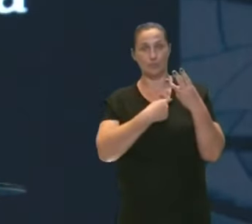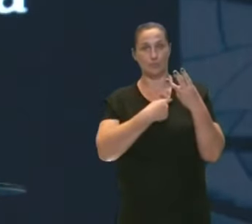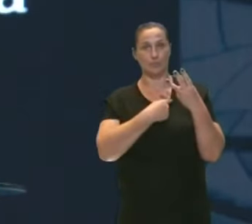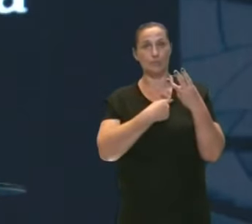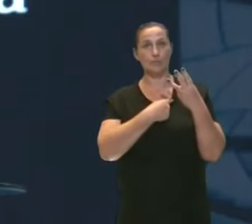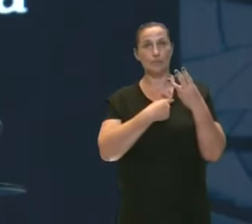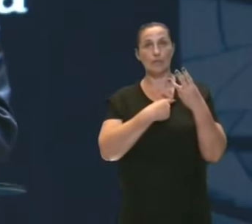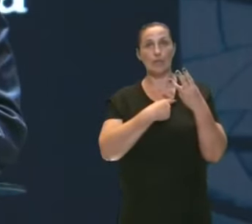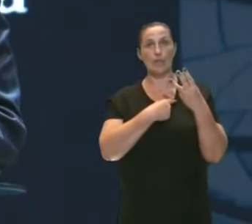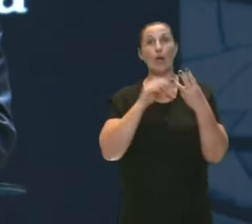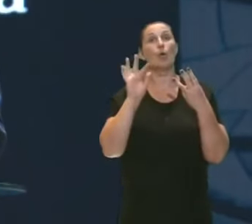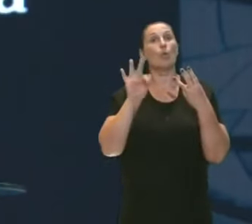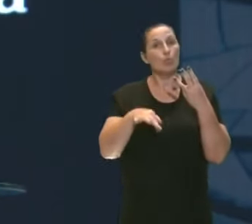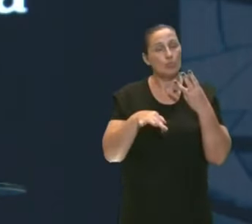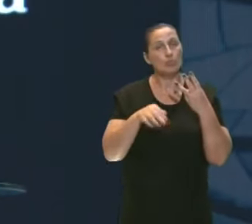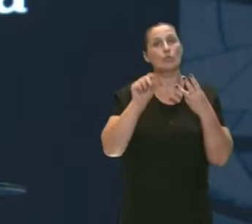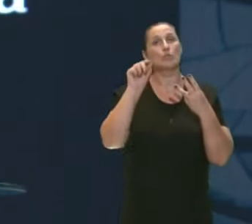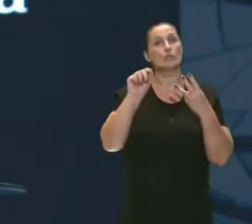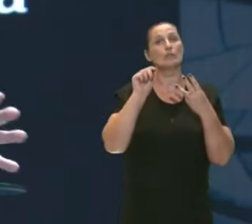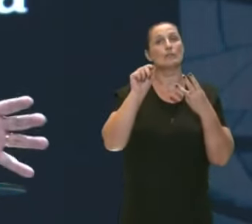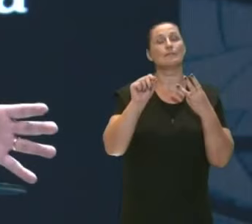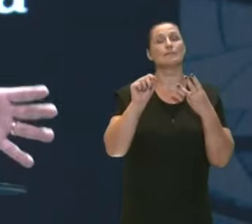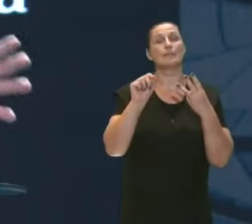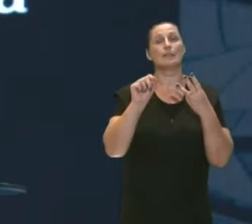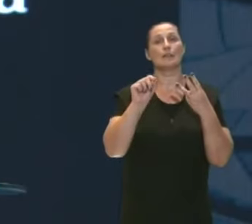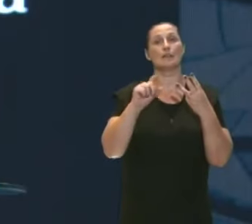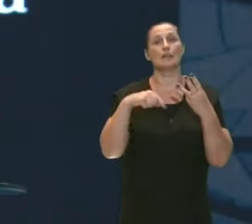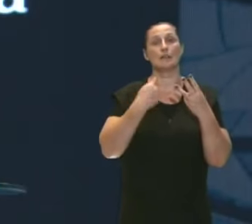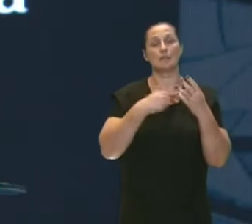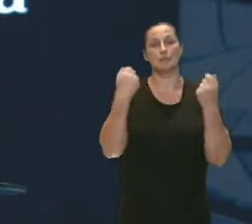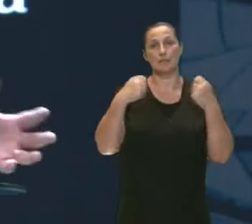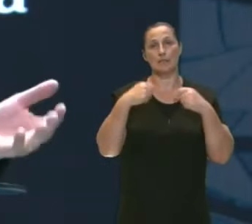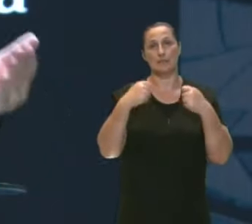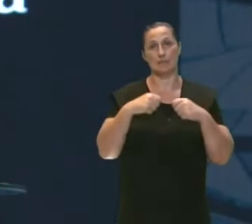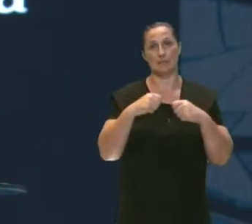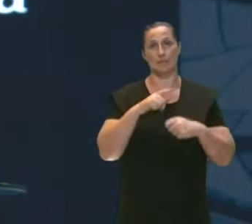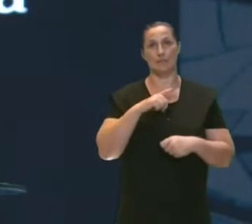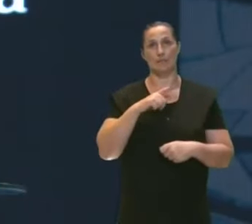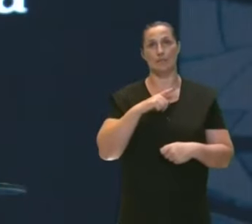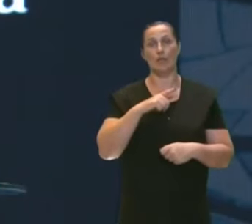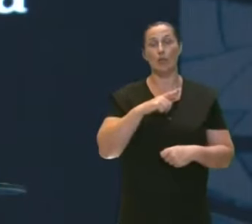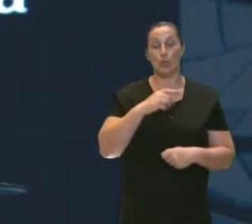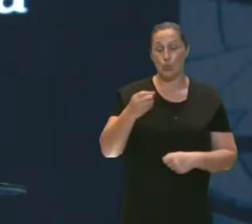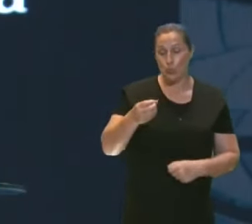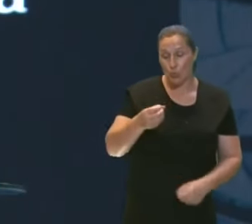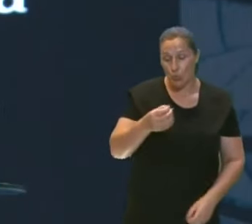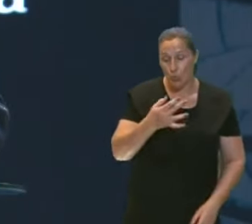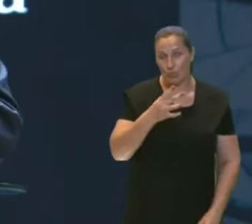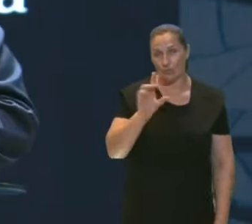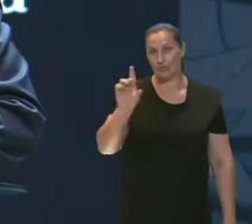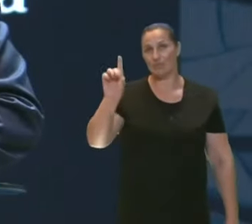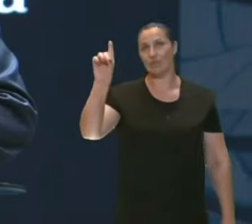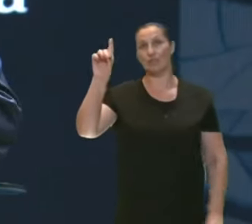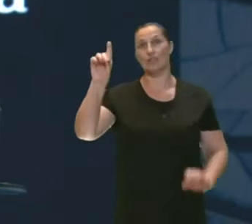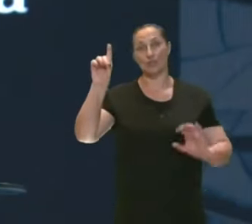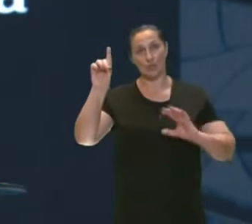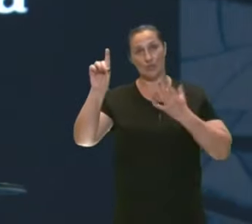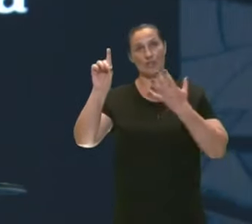Última atitude que nós precisamos ter para que o novo de Deus, renovação aconteça também na nossa